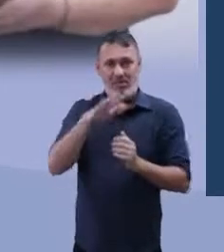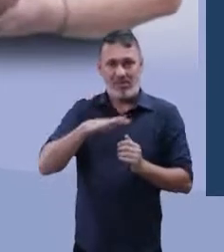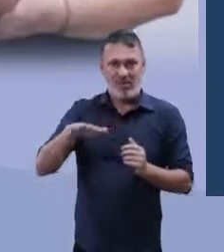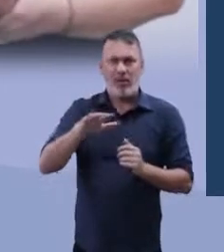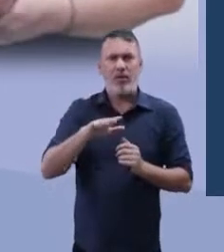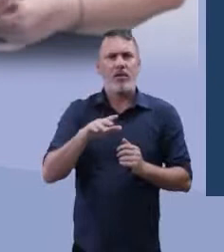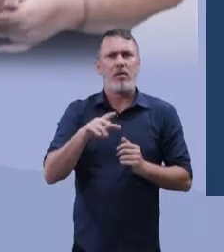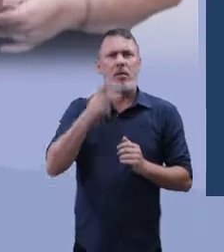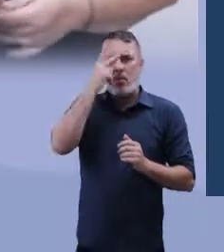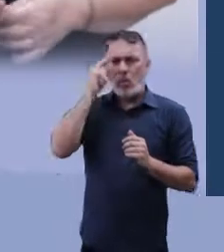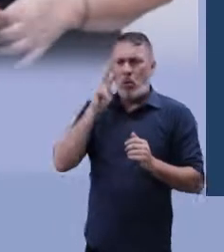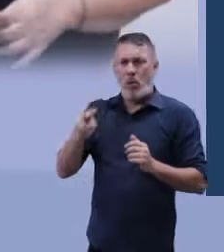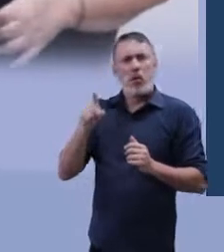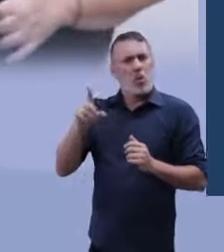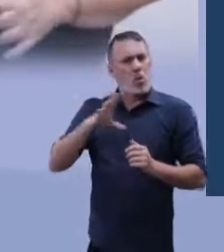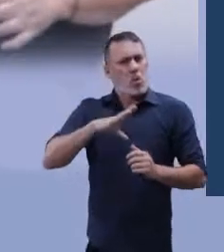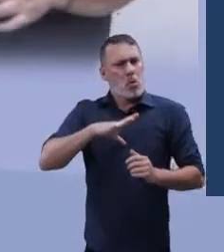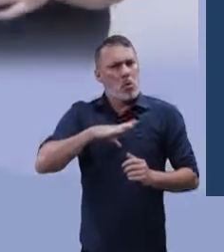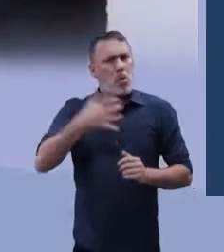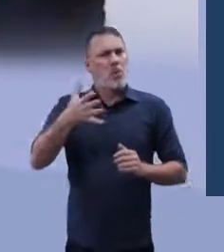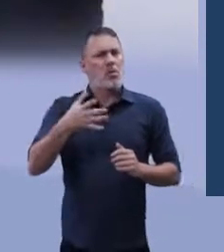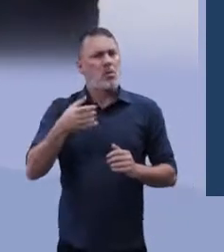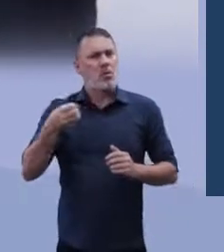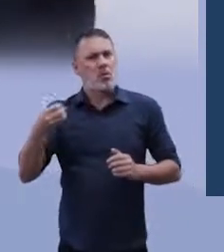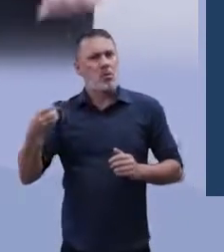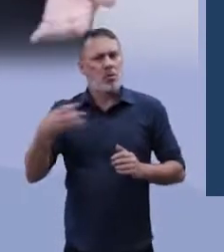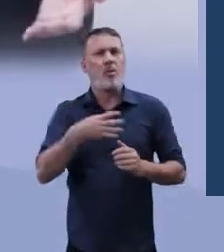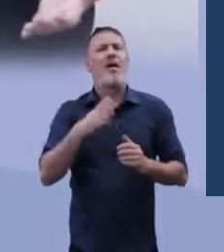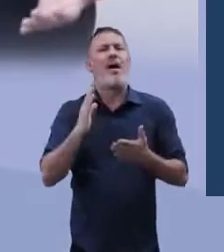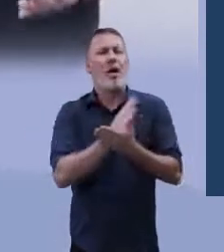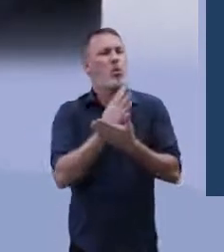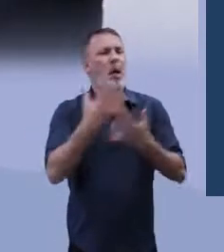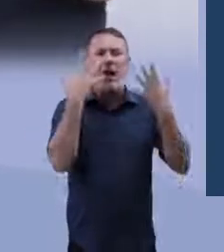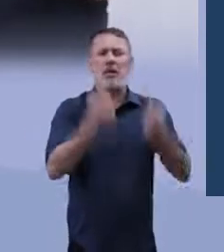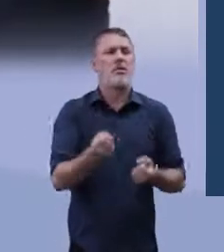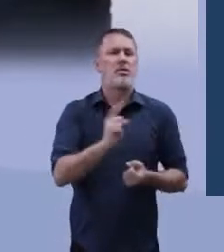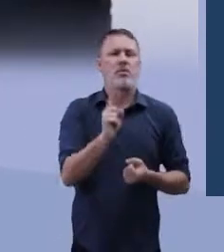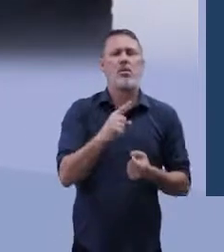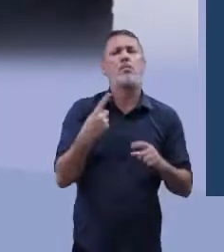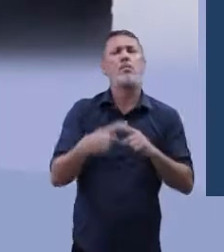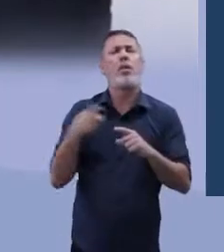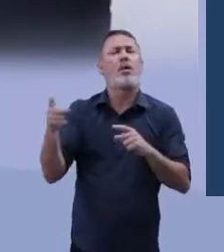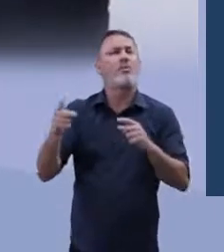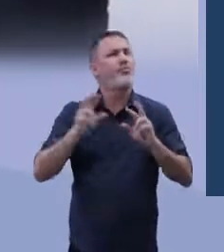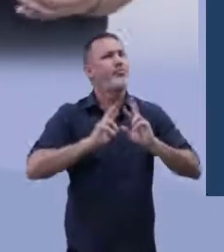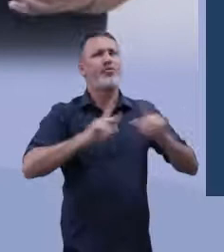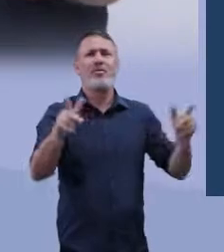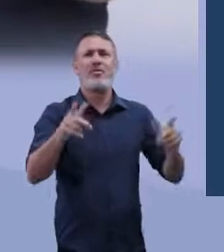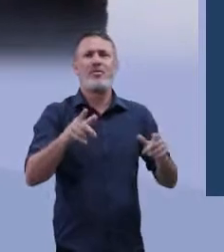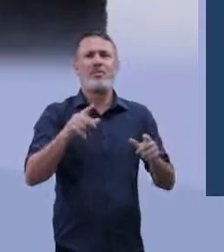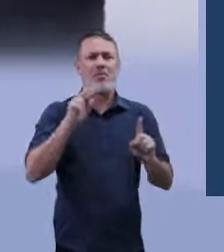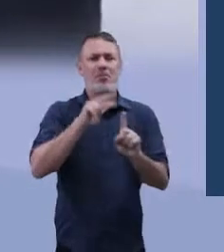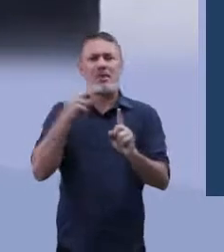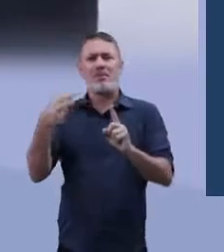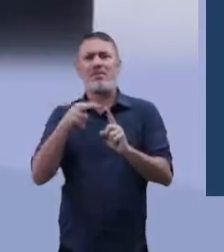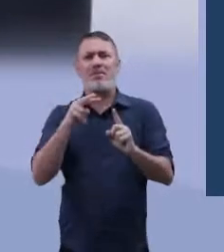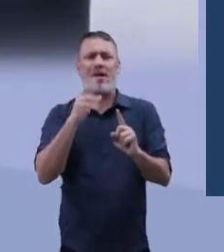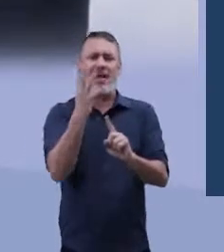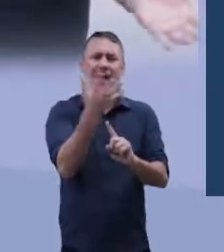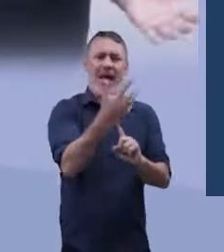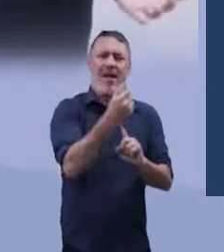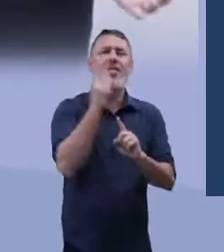ser chamado de ousado. A obra vai ser rejeitada. Por quê? Porque ele vai romper com